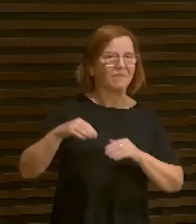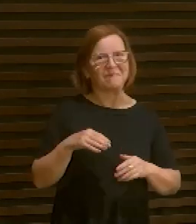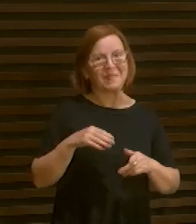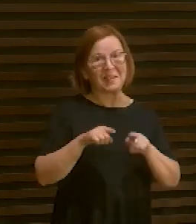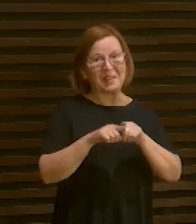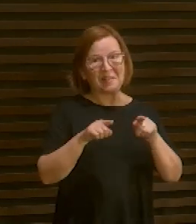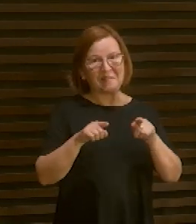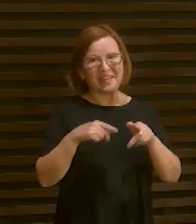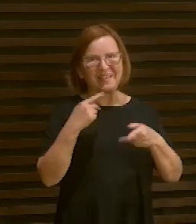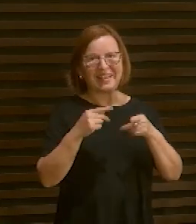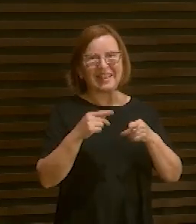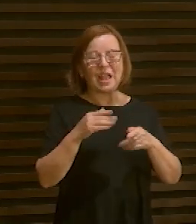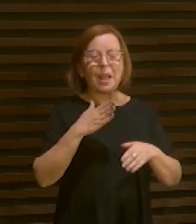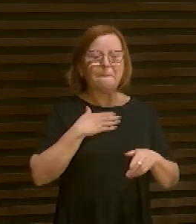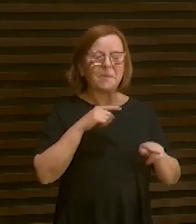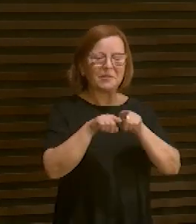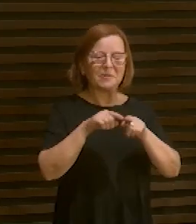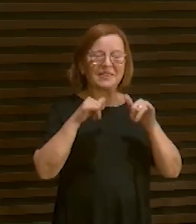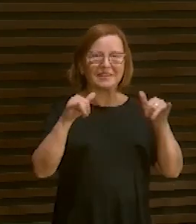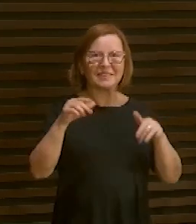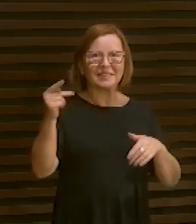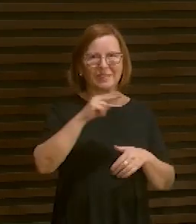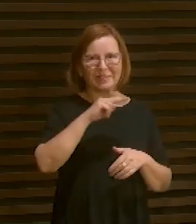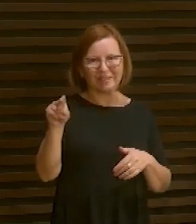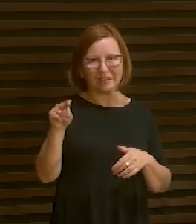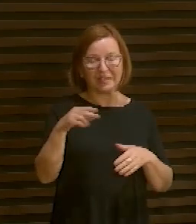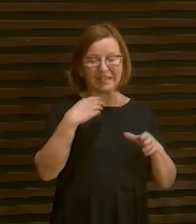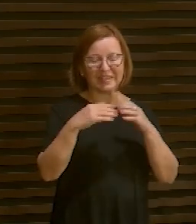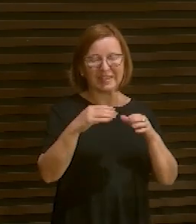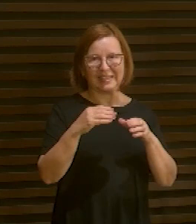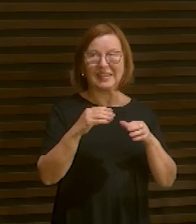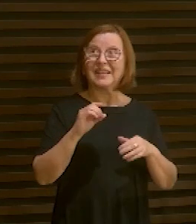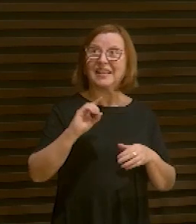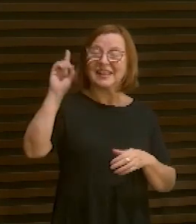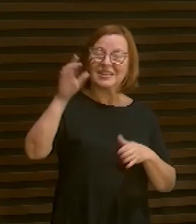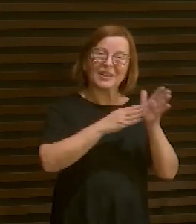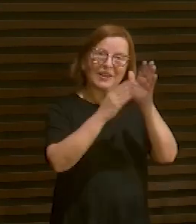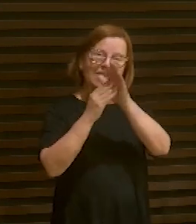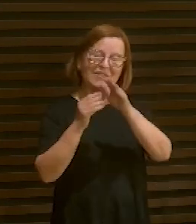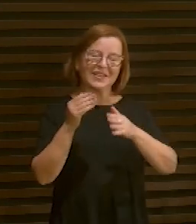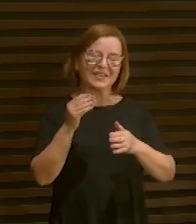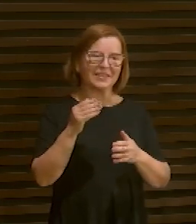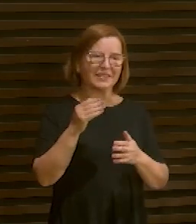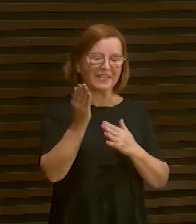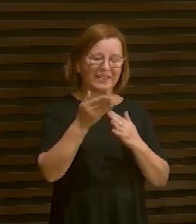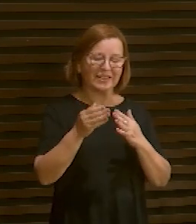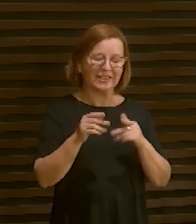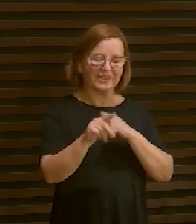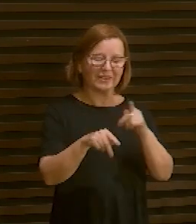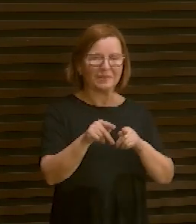teu nome, cantar-te louvores no meio da congregação. Esse é o salmo que ele está sendo citado aqui em Hebreus.